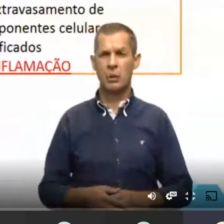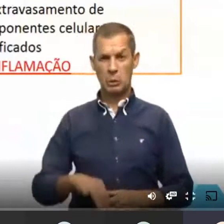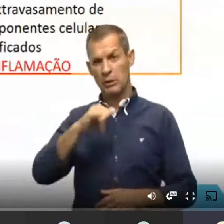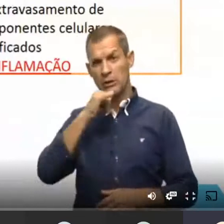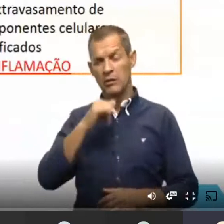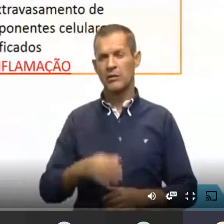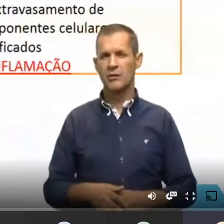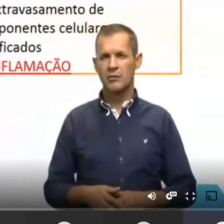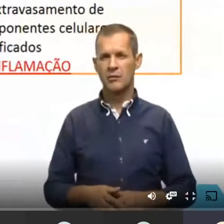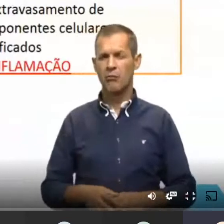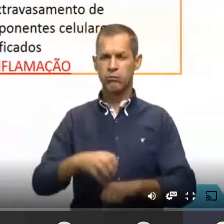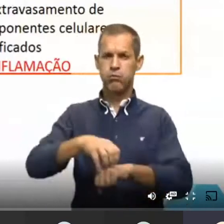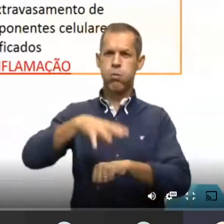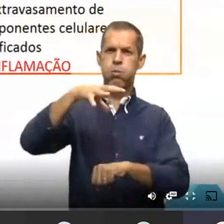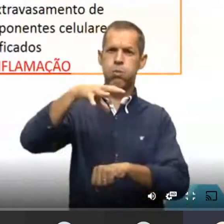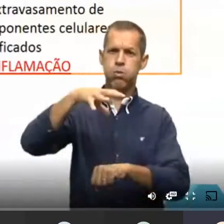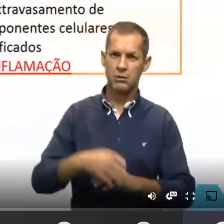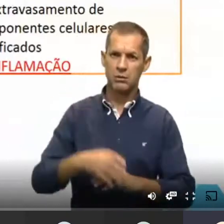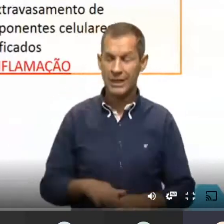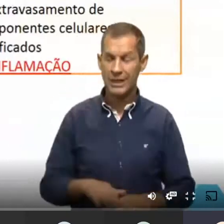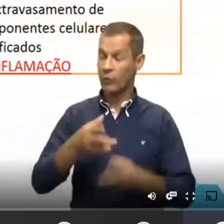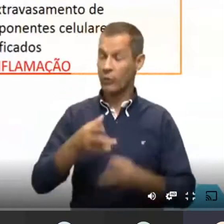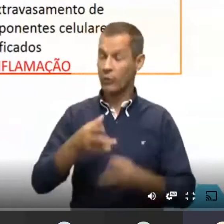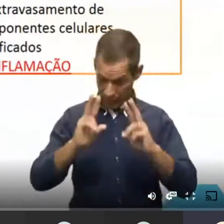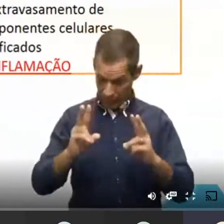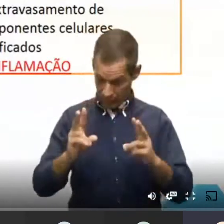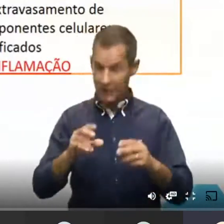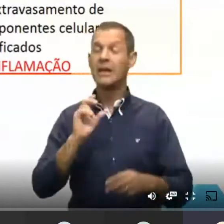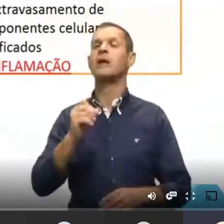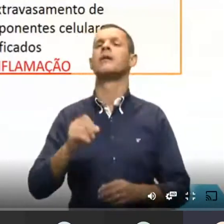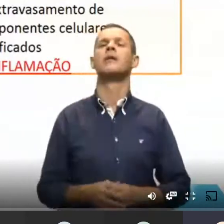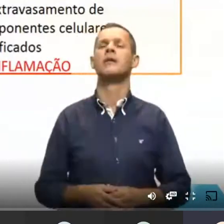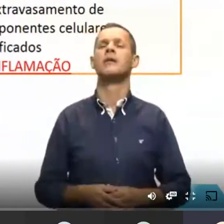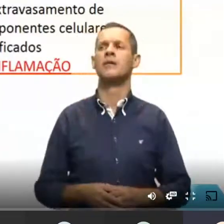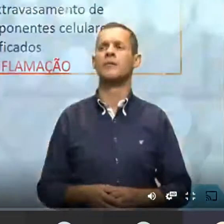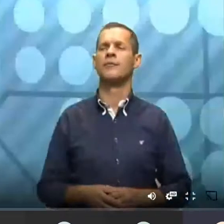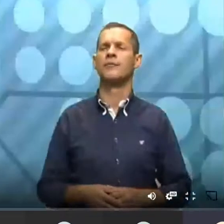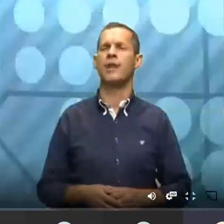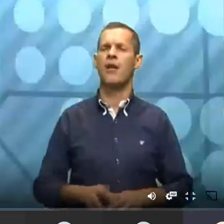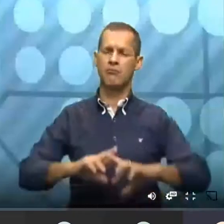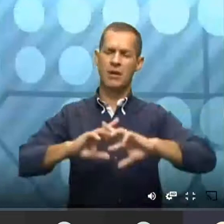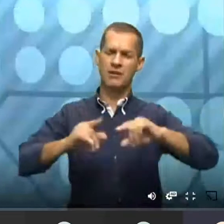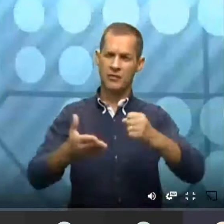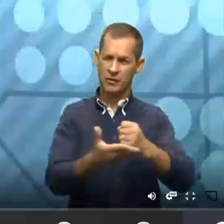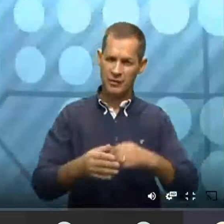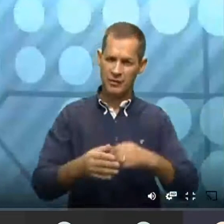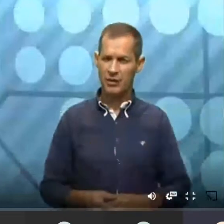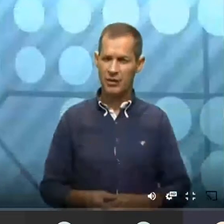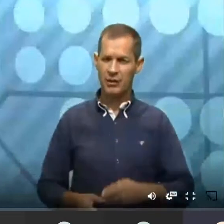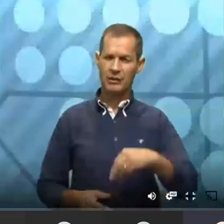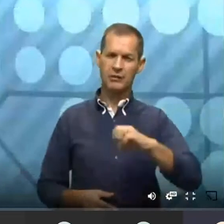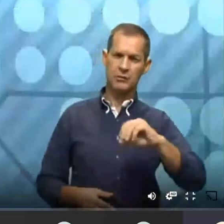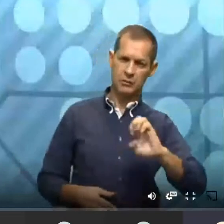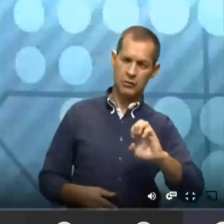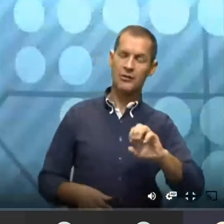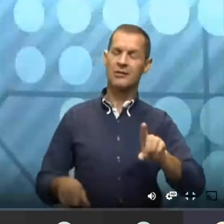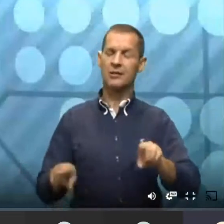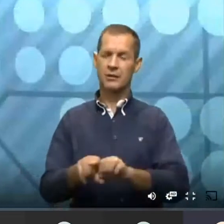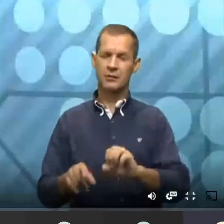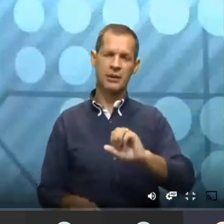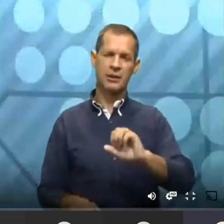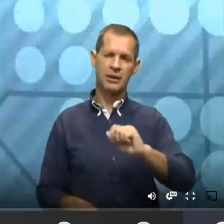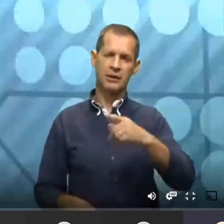no caso, a inflamação. Então veja que a diferença básica da necrose e da